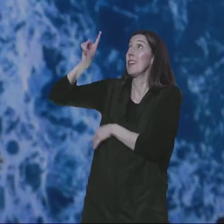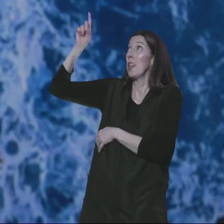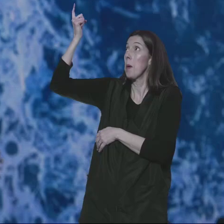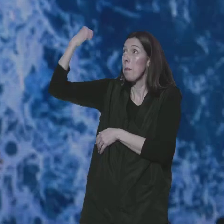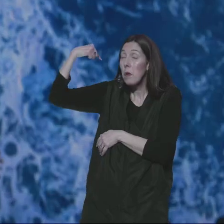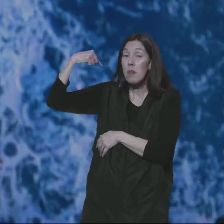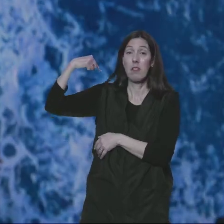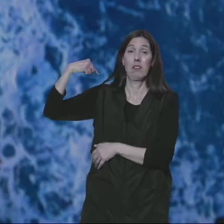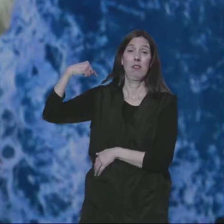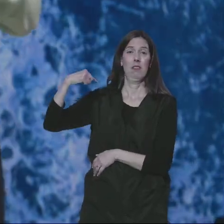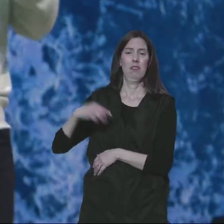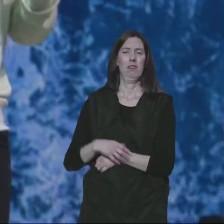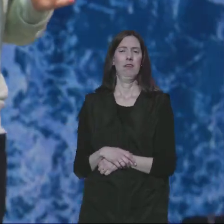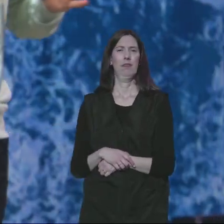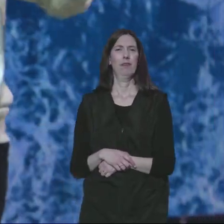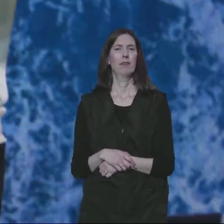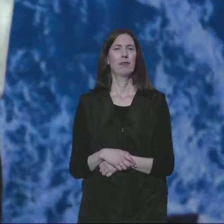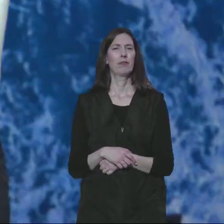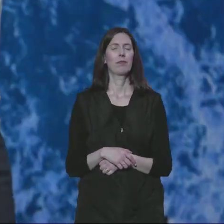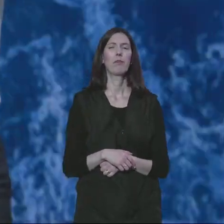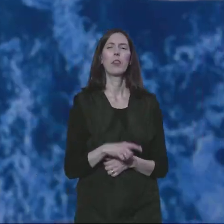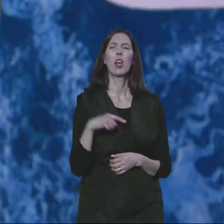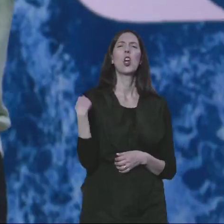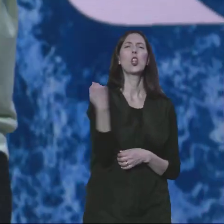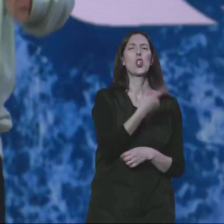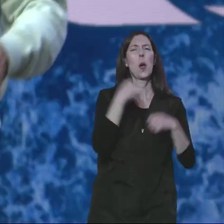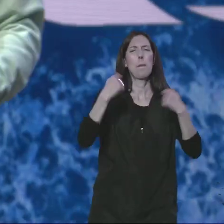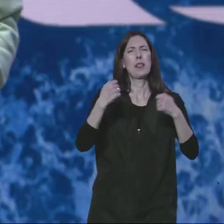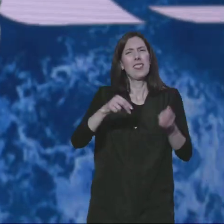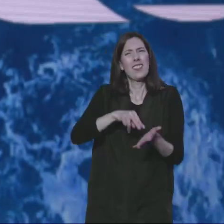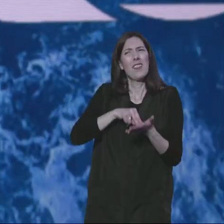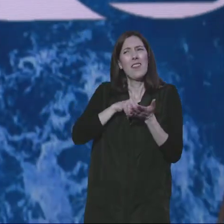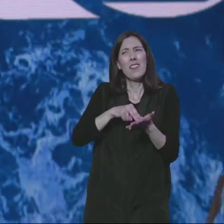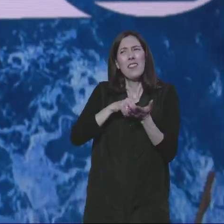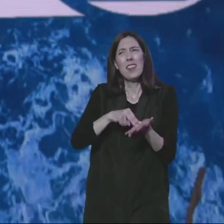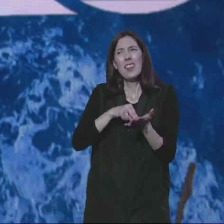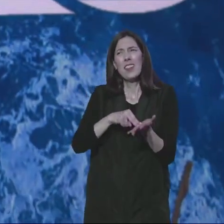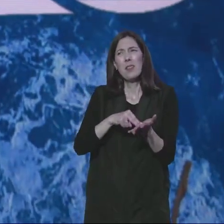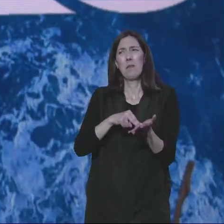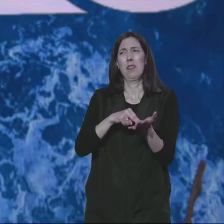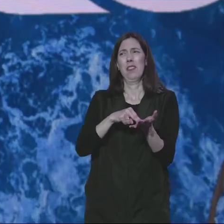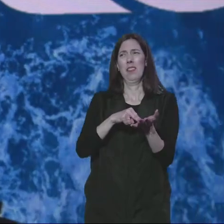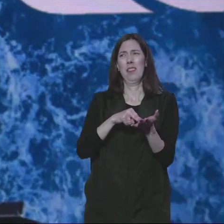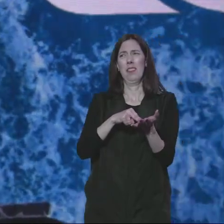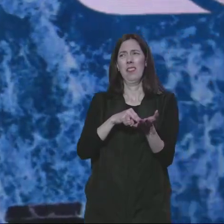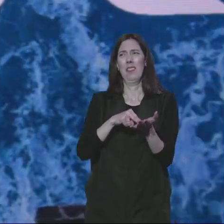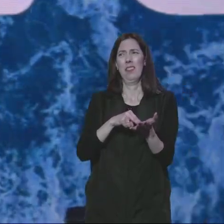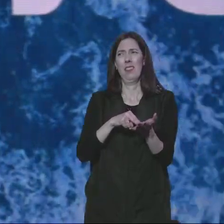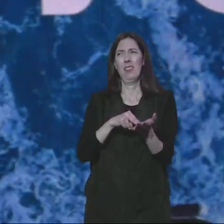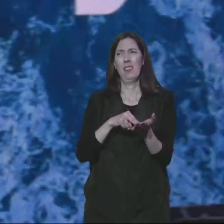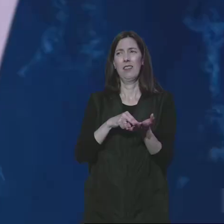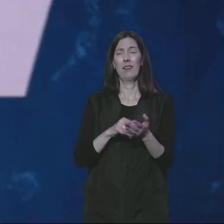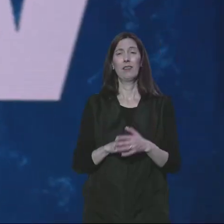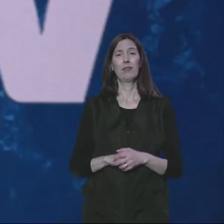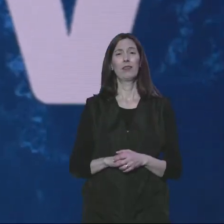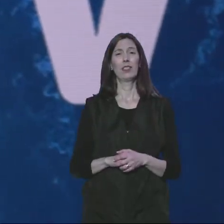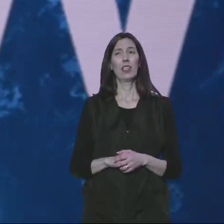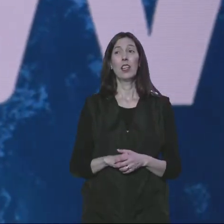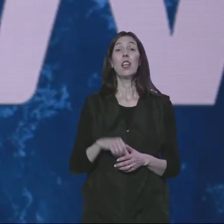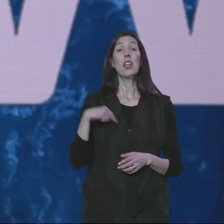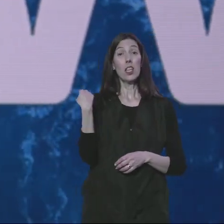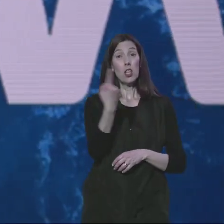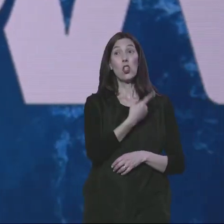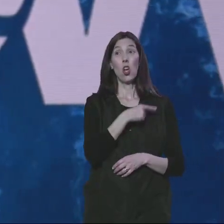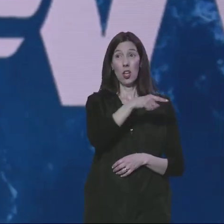proposta. Ele fala para correr com perseverança. E isso é algo que a nossa geração tem muita